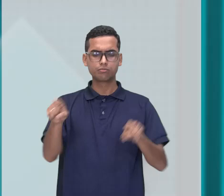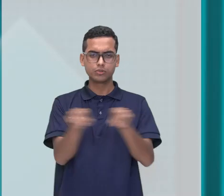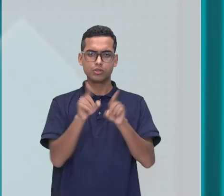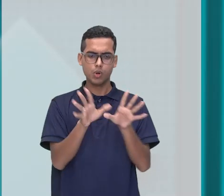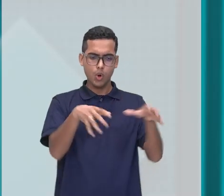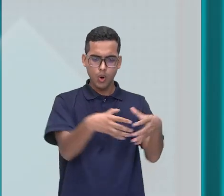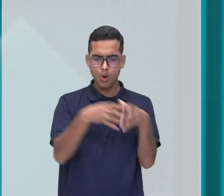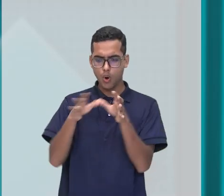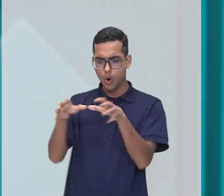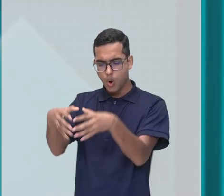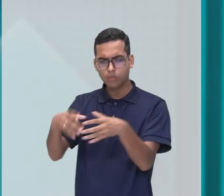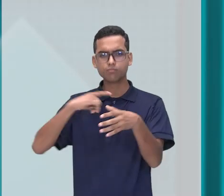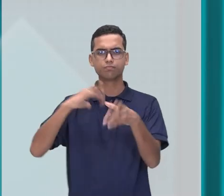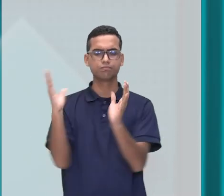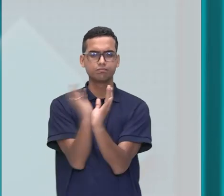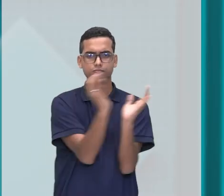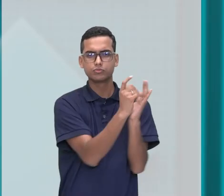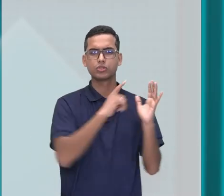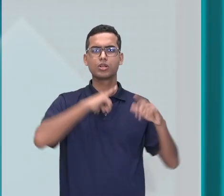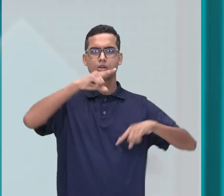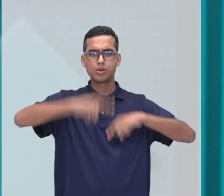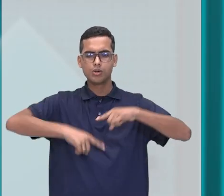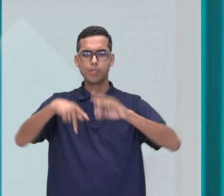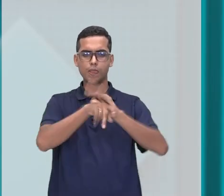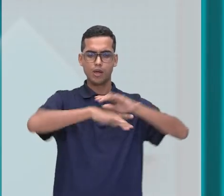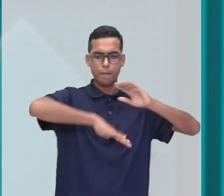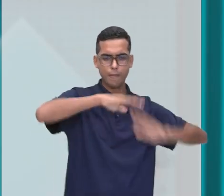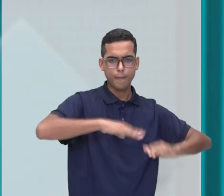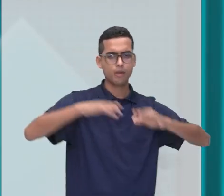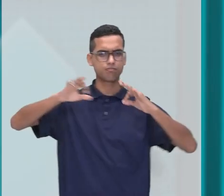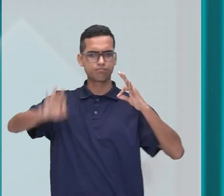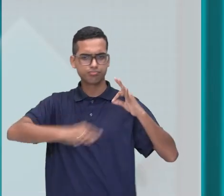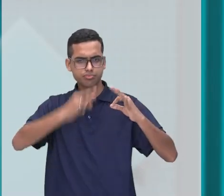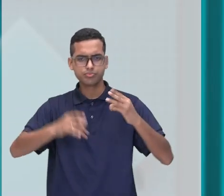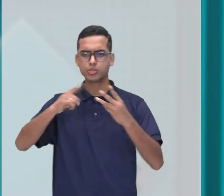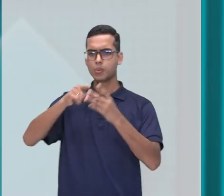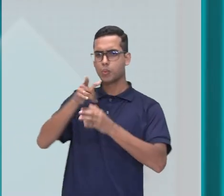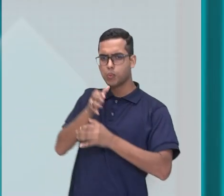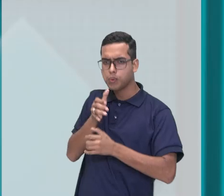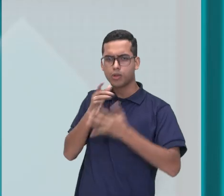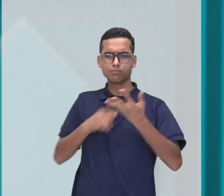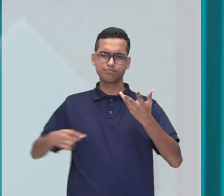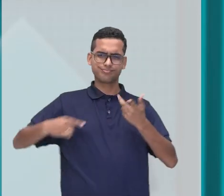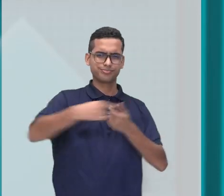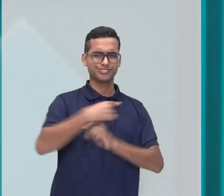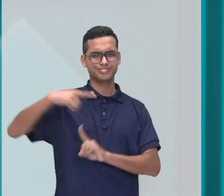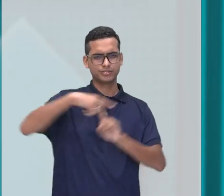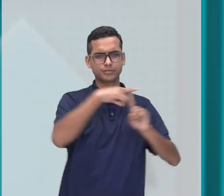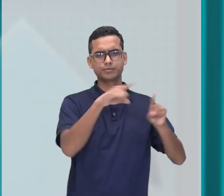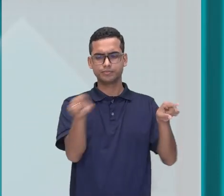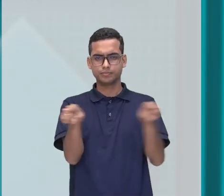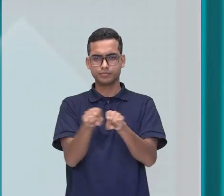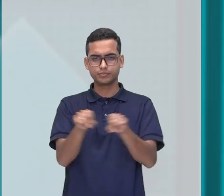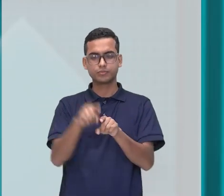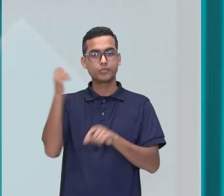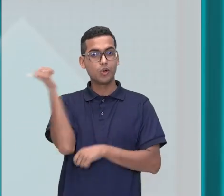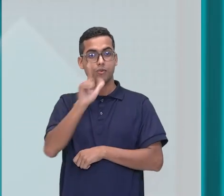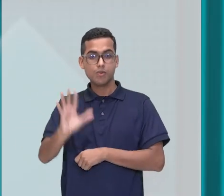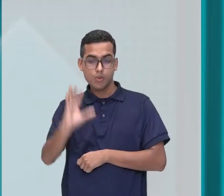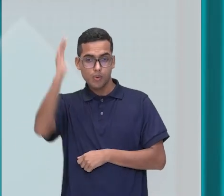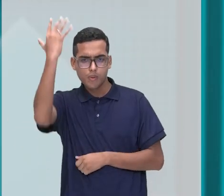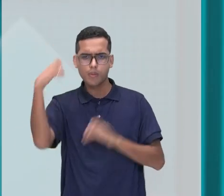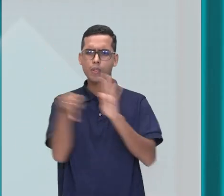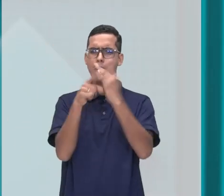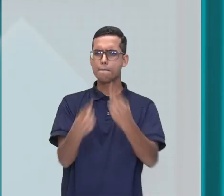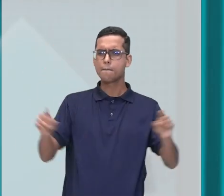aerofone, cordofone e membranofones. E para que aconteça a música, A música depende